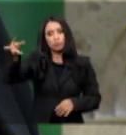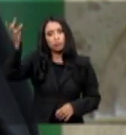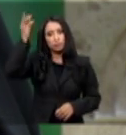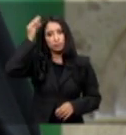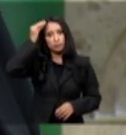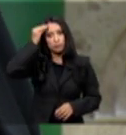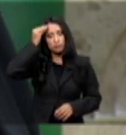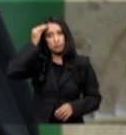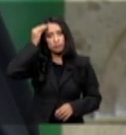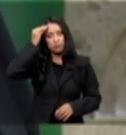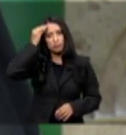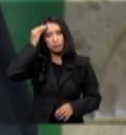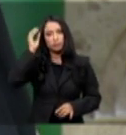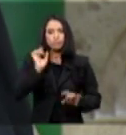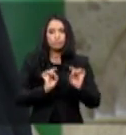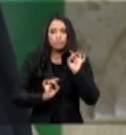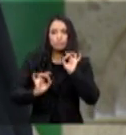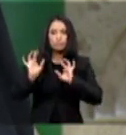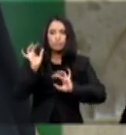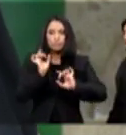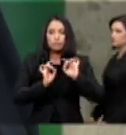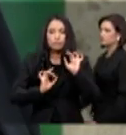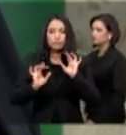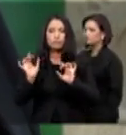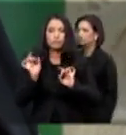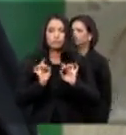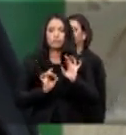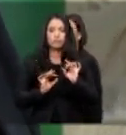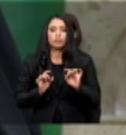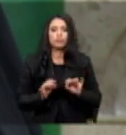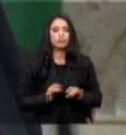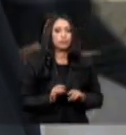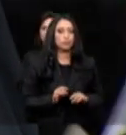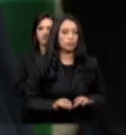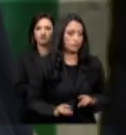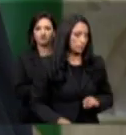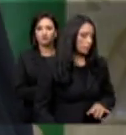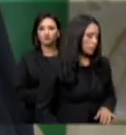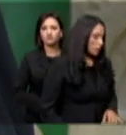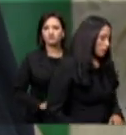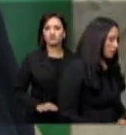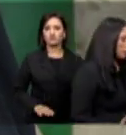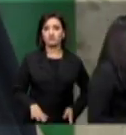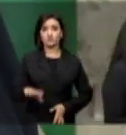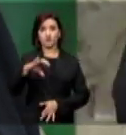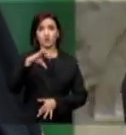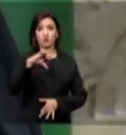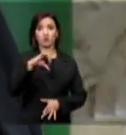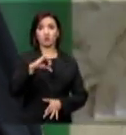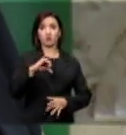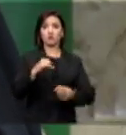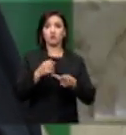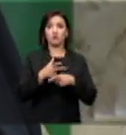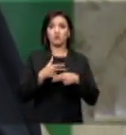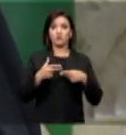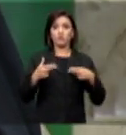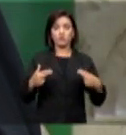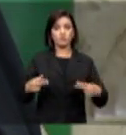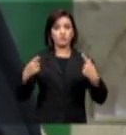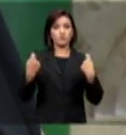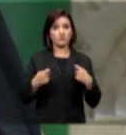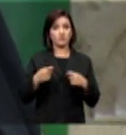entendimentos específico para 9 itens que devem ser